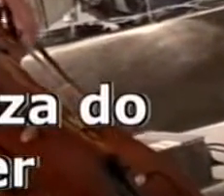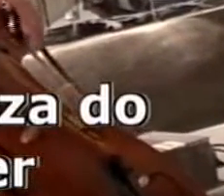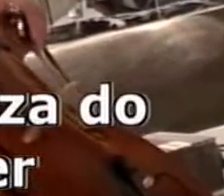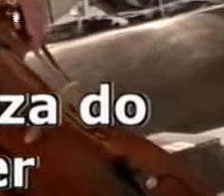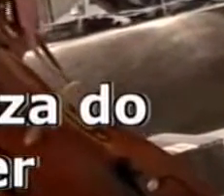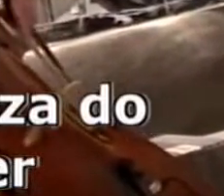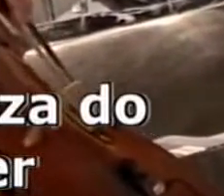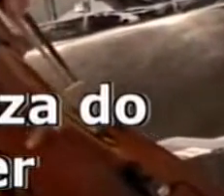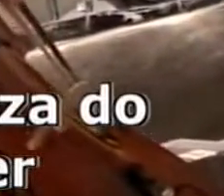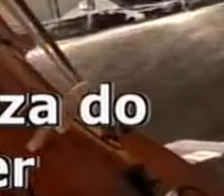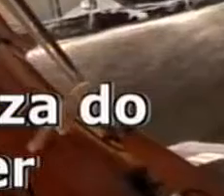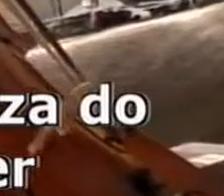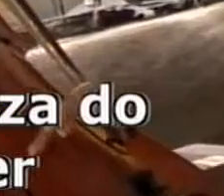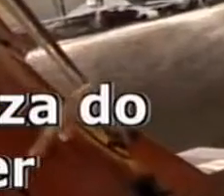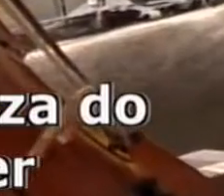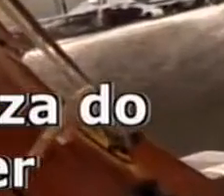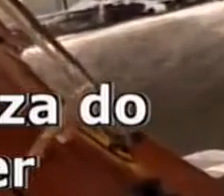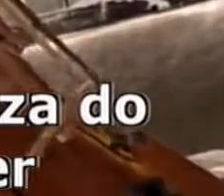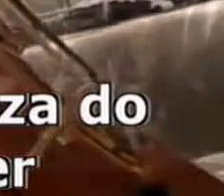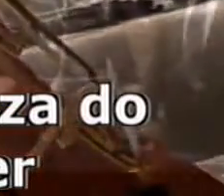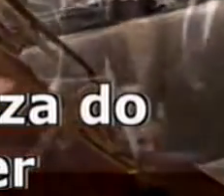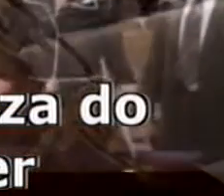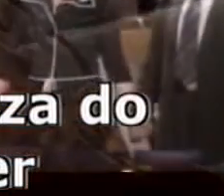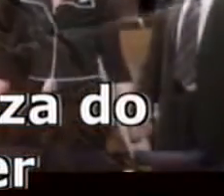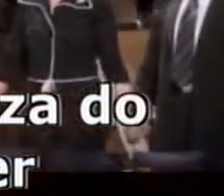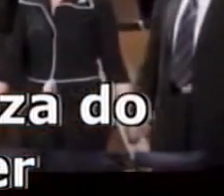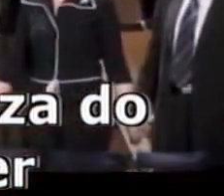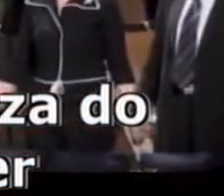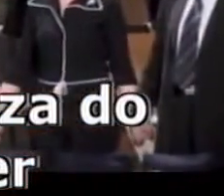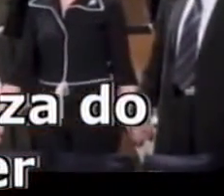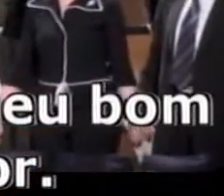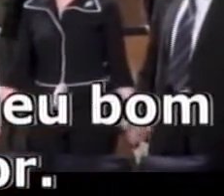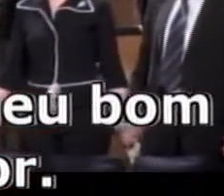a grandeza do poder